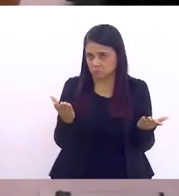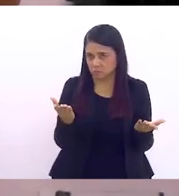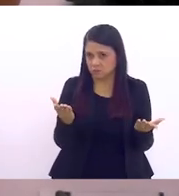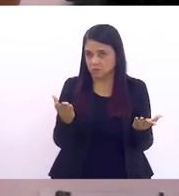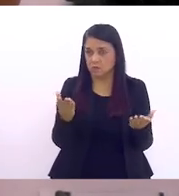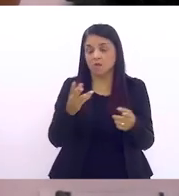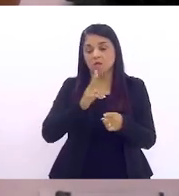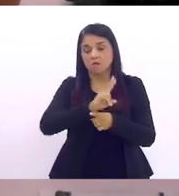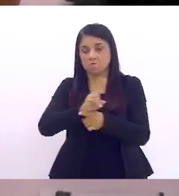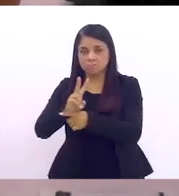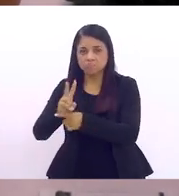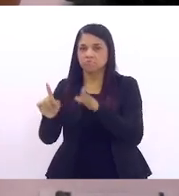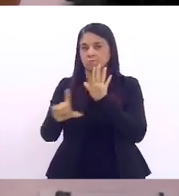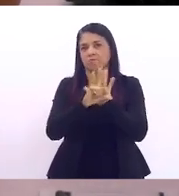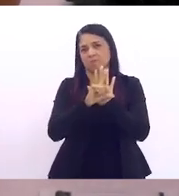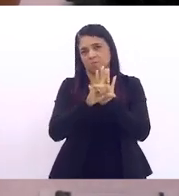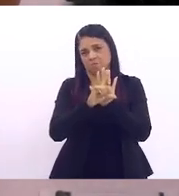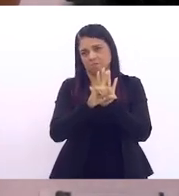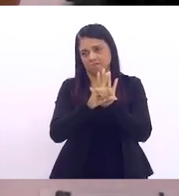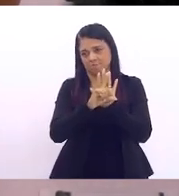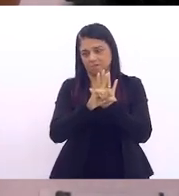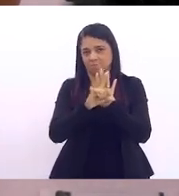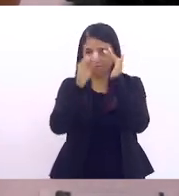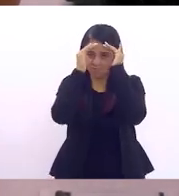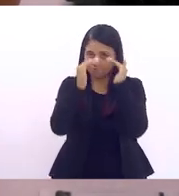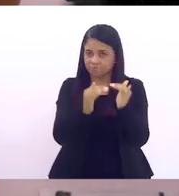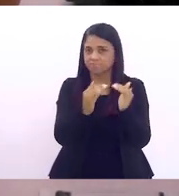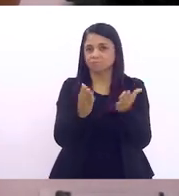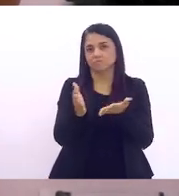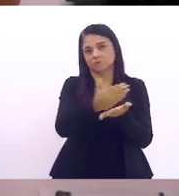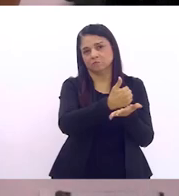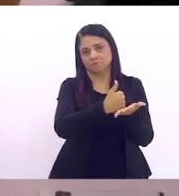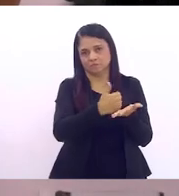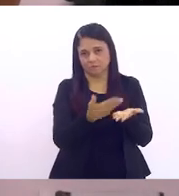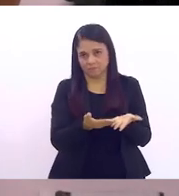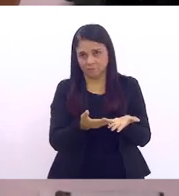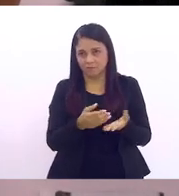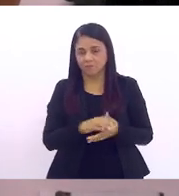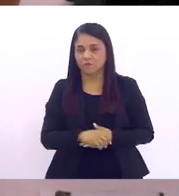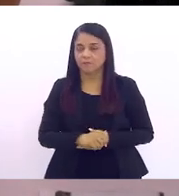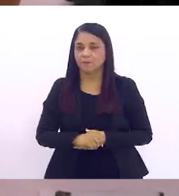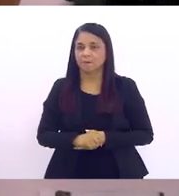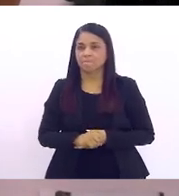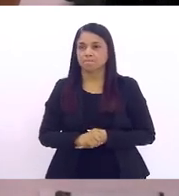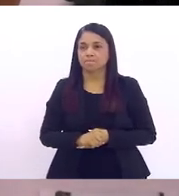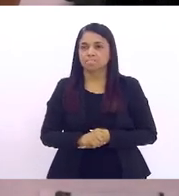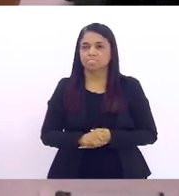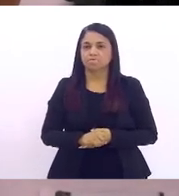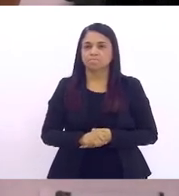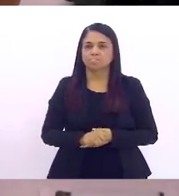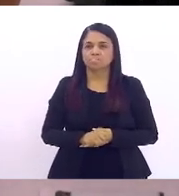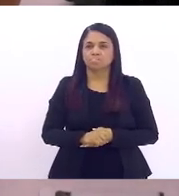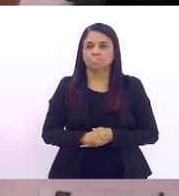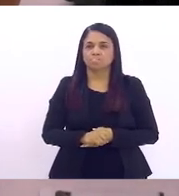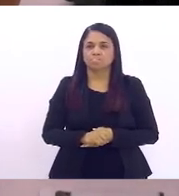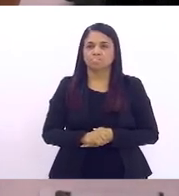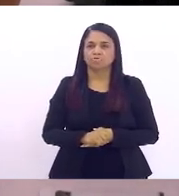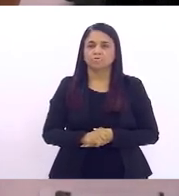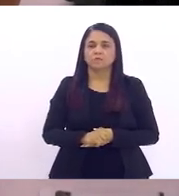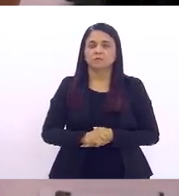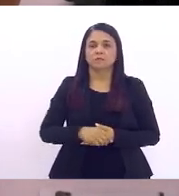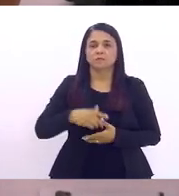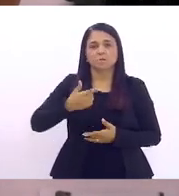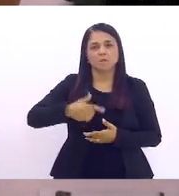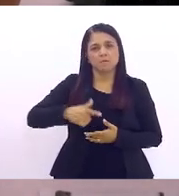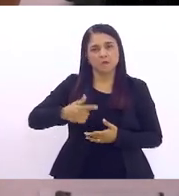proteção de dados né ah eu acho que as demais eu vou pedir pro Thiago também